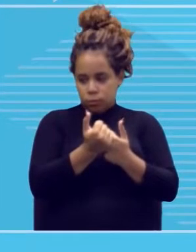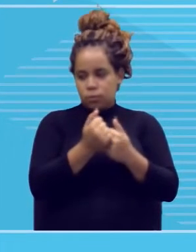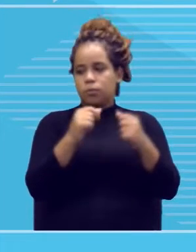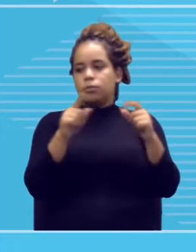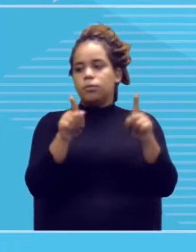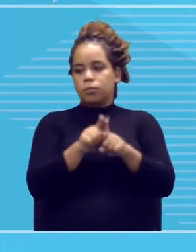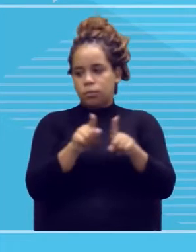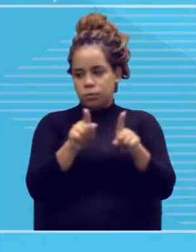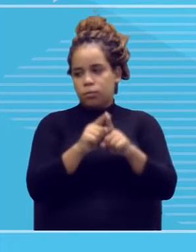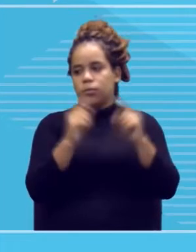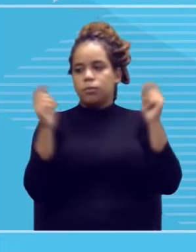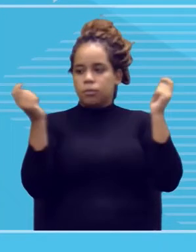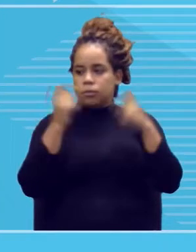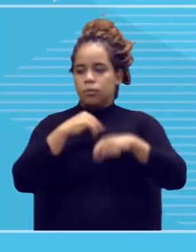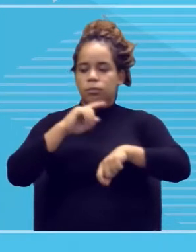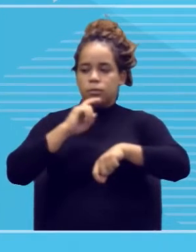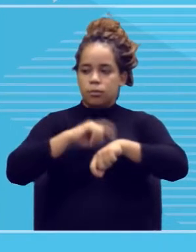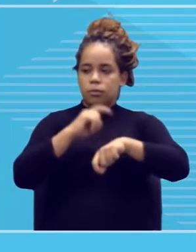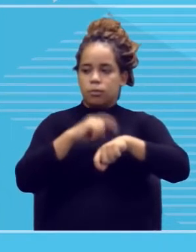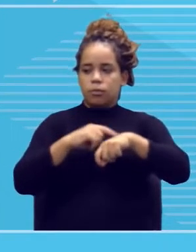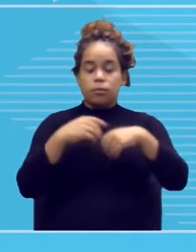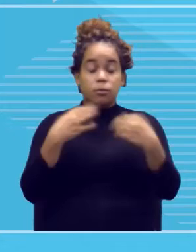o tempo perfeito